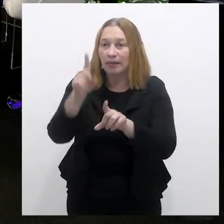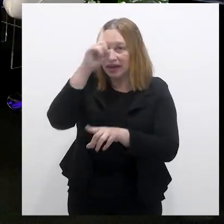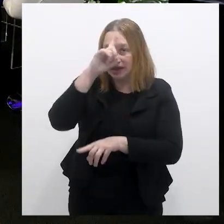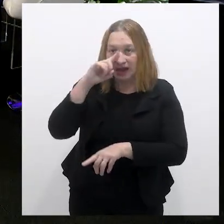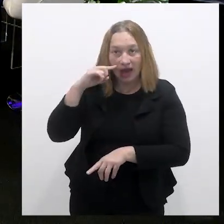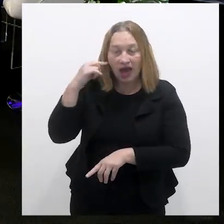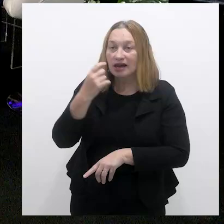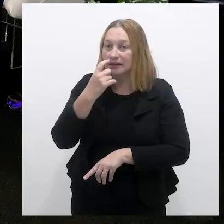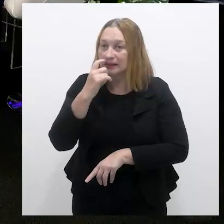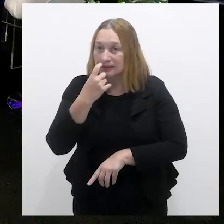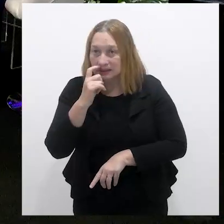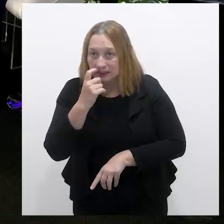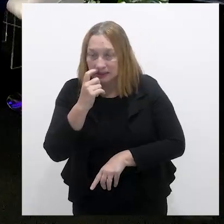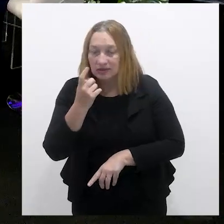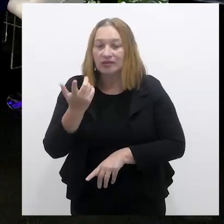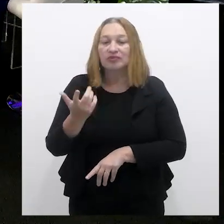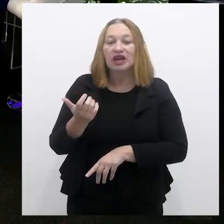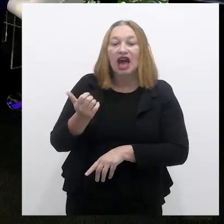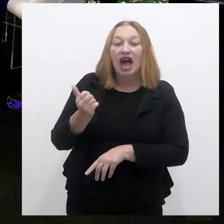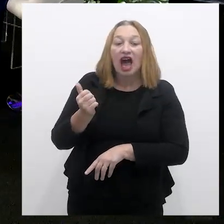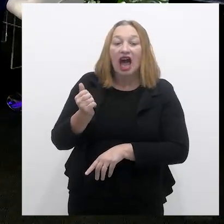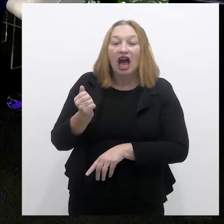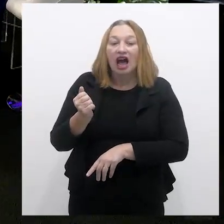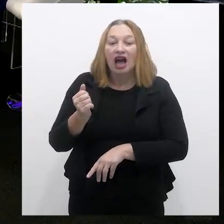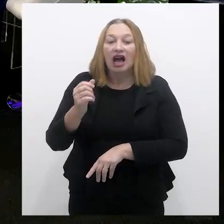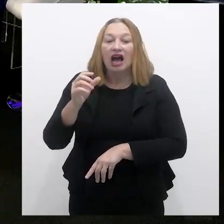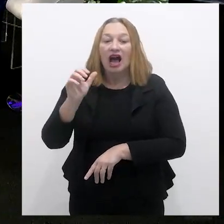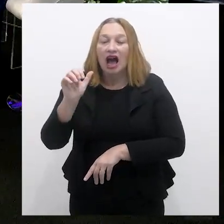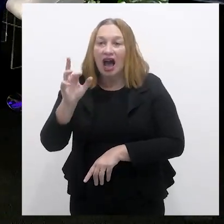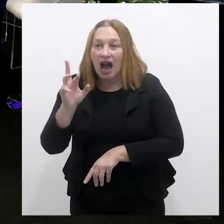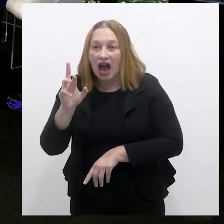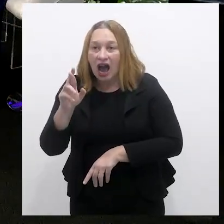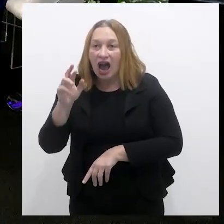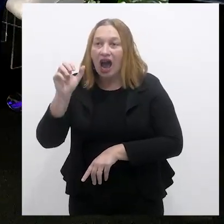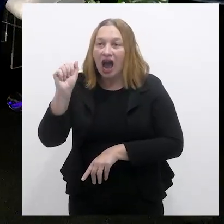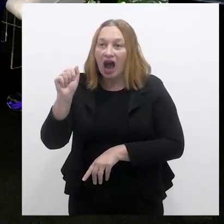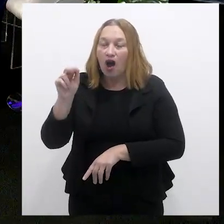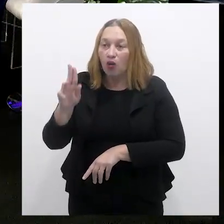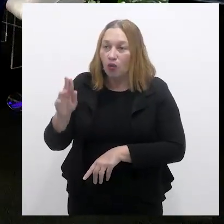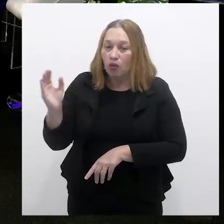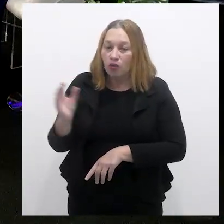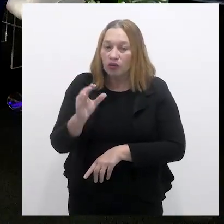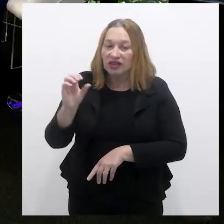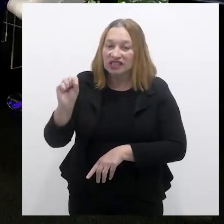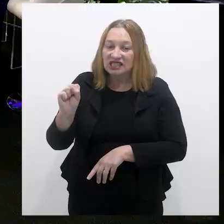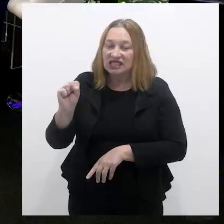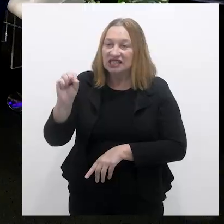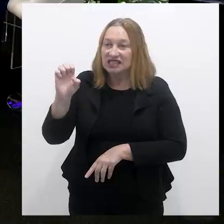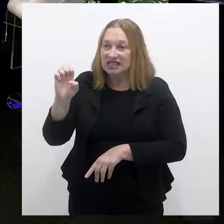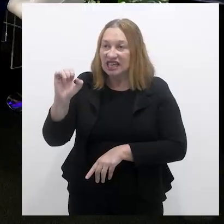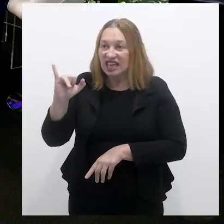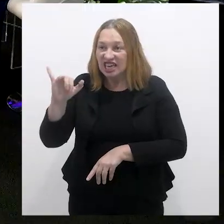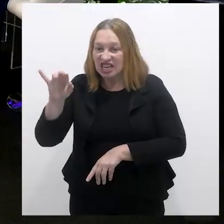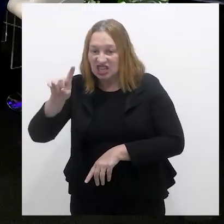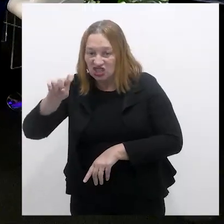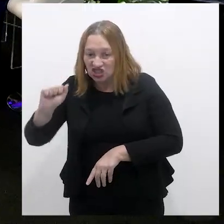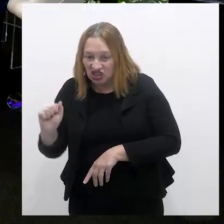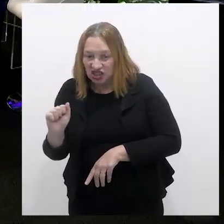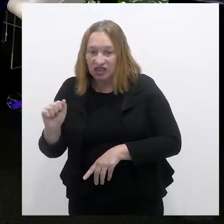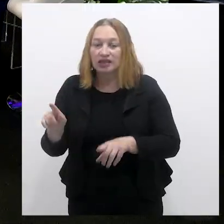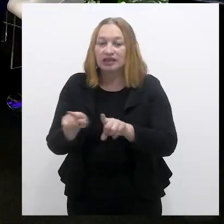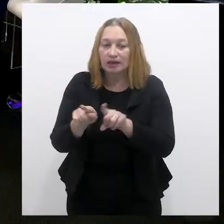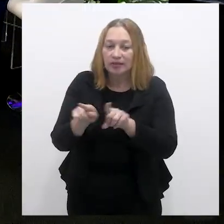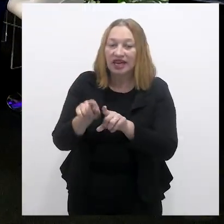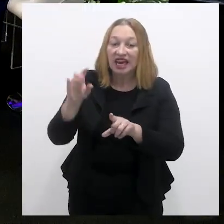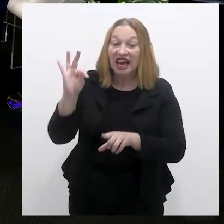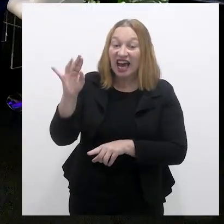Soares, né? Foi Raul Seixas, Raul Seixas. Caetano Gil. E eu sei que a criançada adora, né? Sim. Porque é uma maneira de conhecer